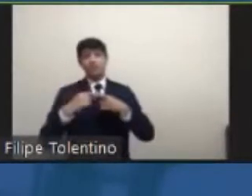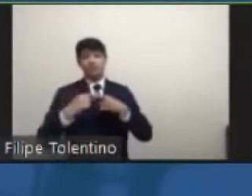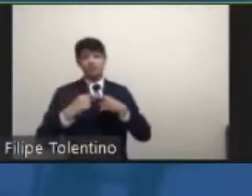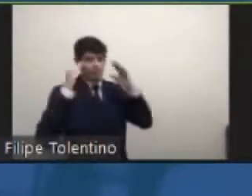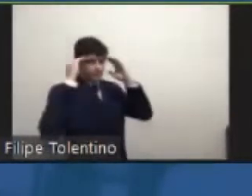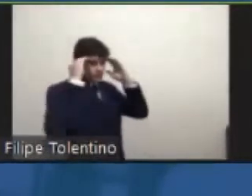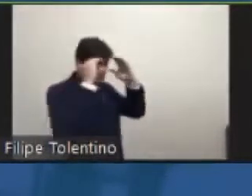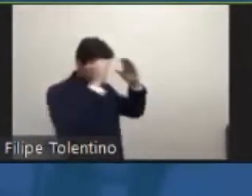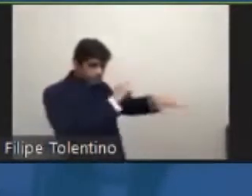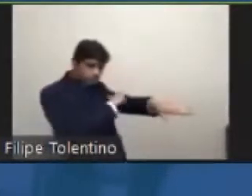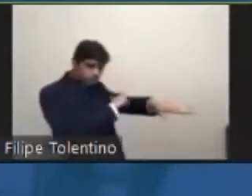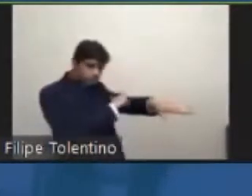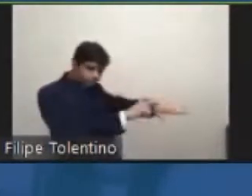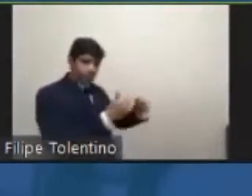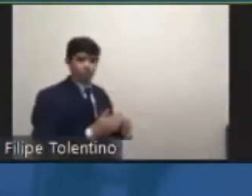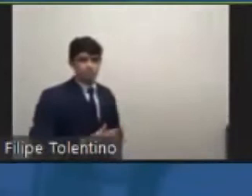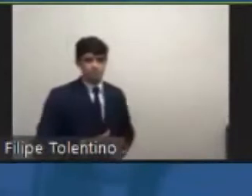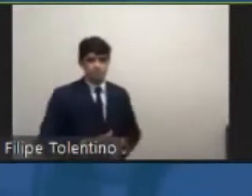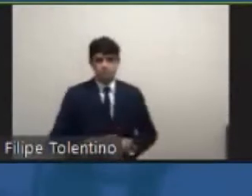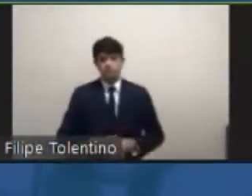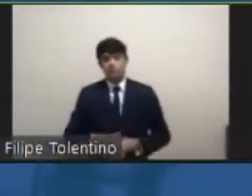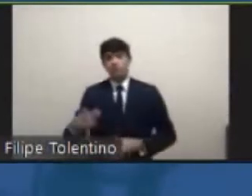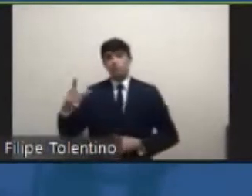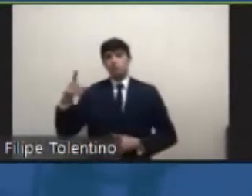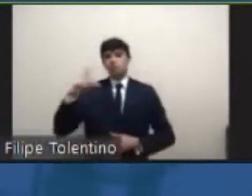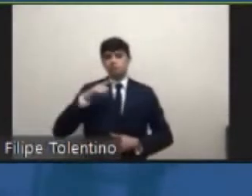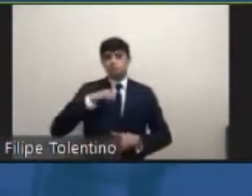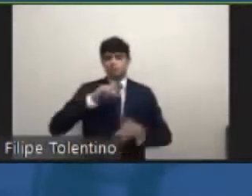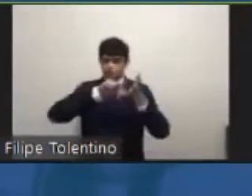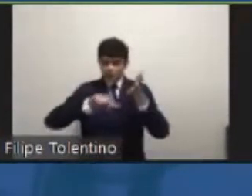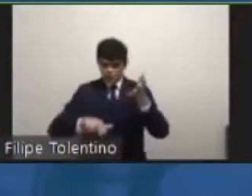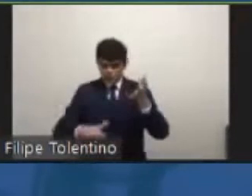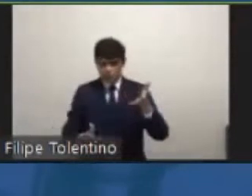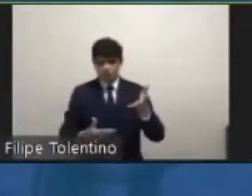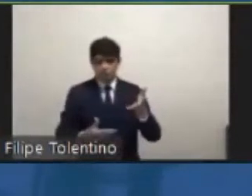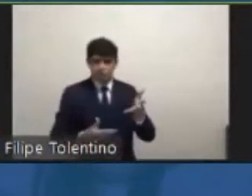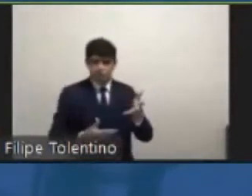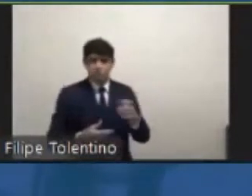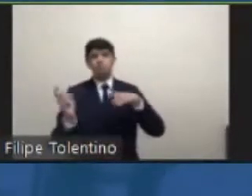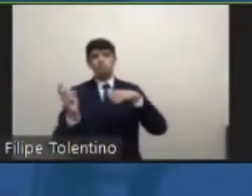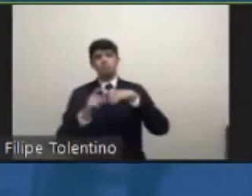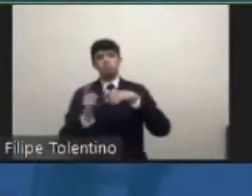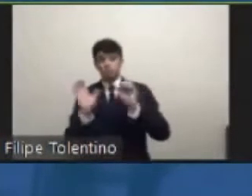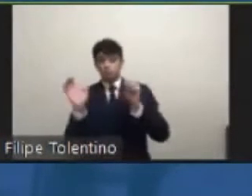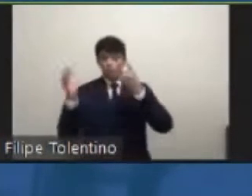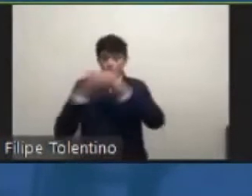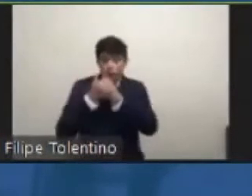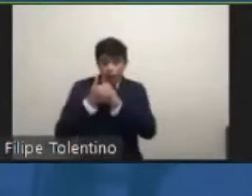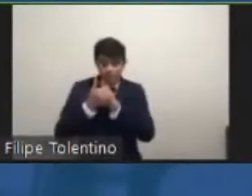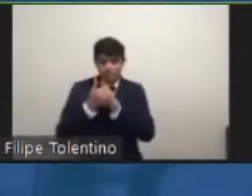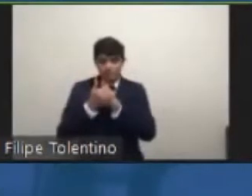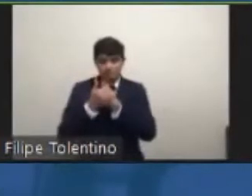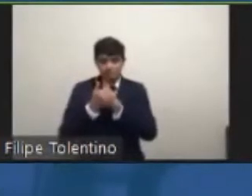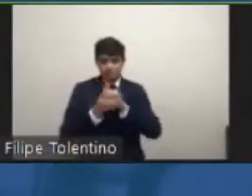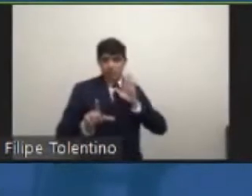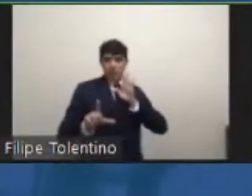o médico pode se proteger legalmente nessas questões. Tem 5 elementos. O primeiro deles, analisar todas as alternativas